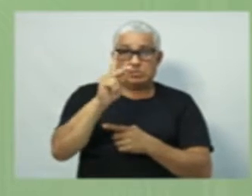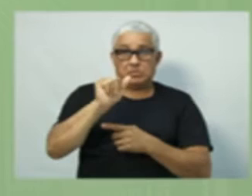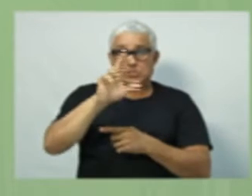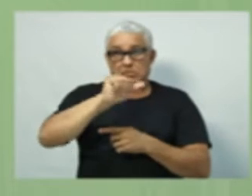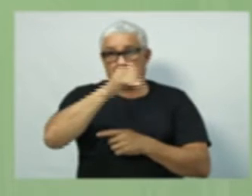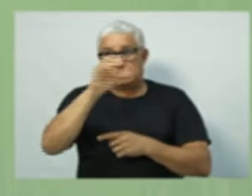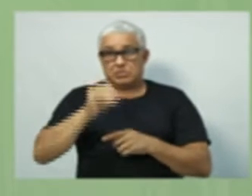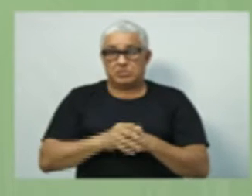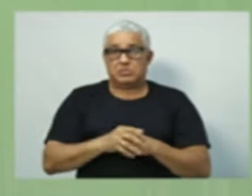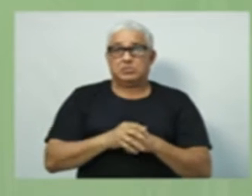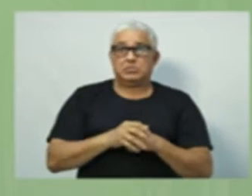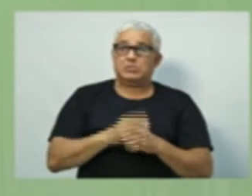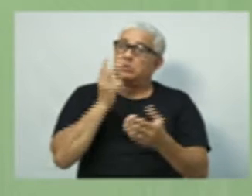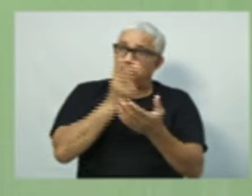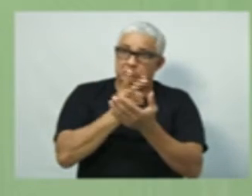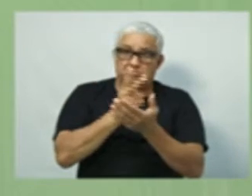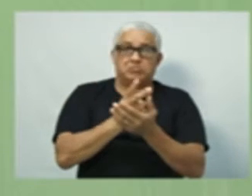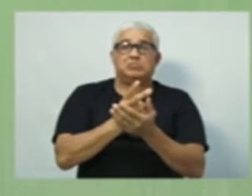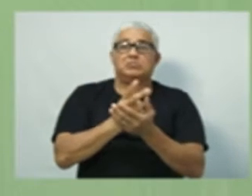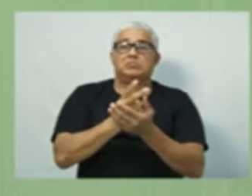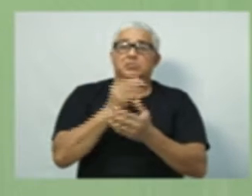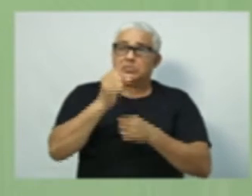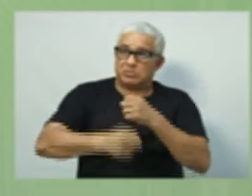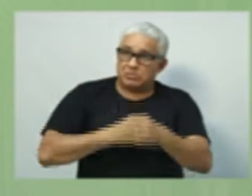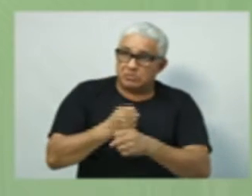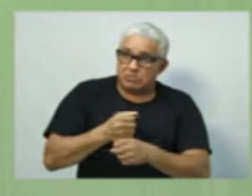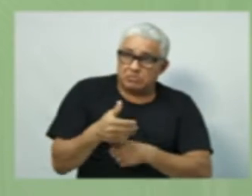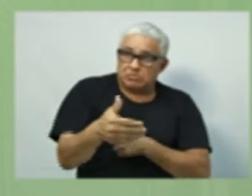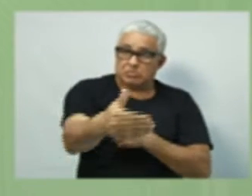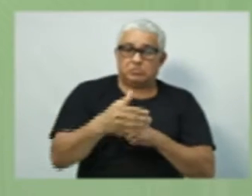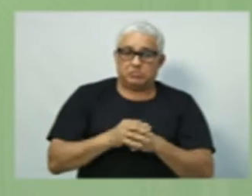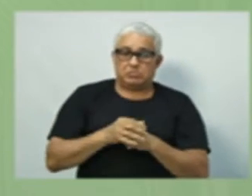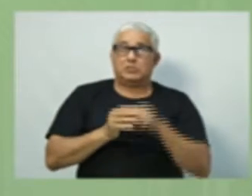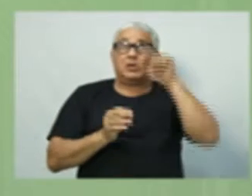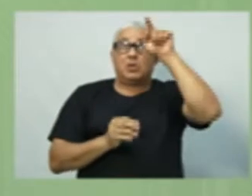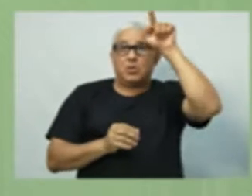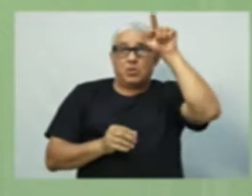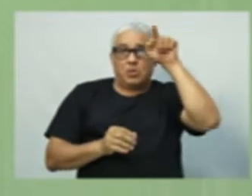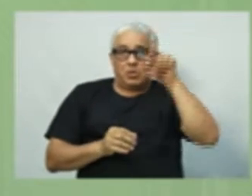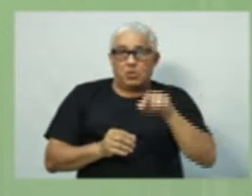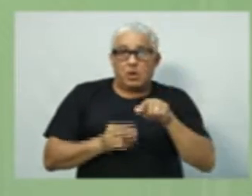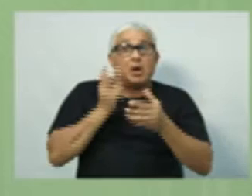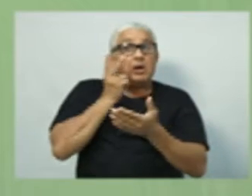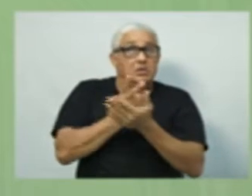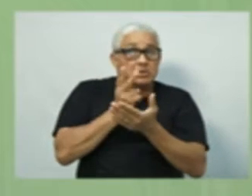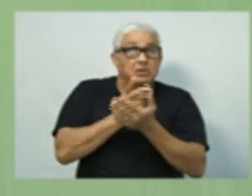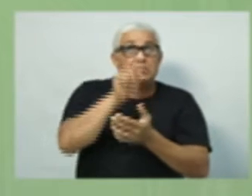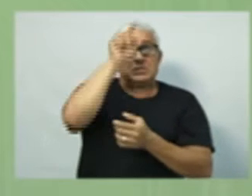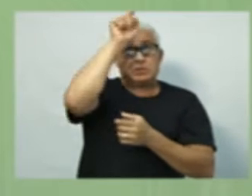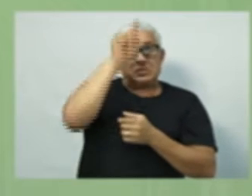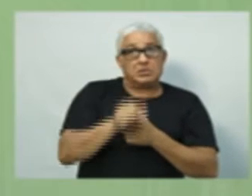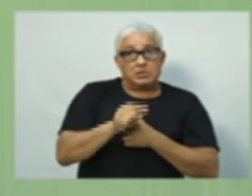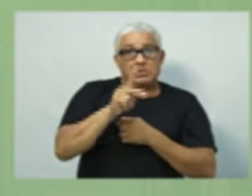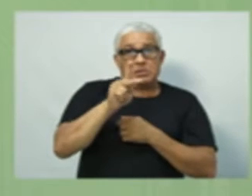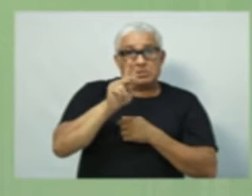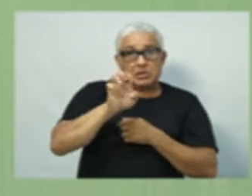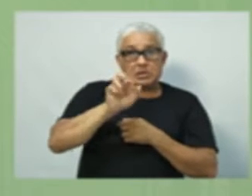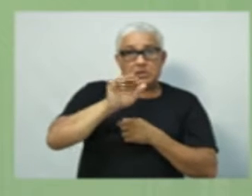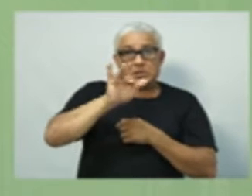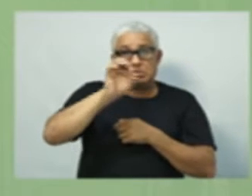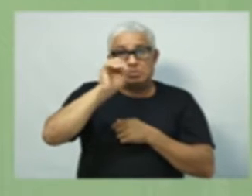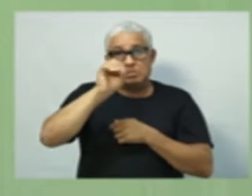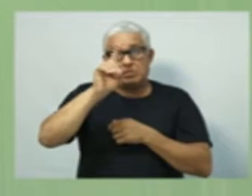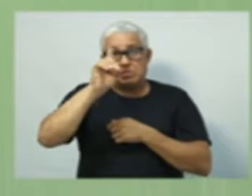saldos de um mesmo período todo falando de análise vertical estou falando de um mesmo período um mesmo